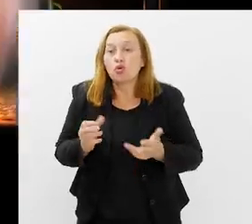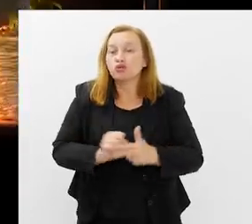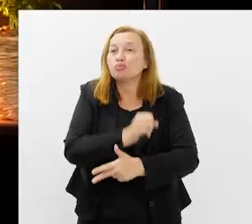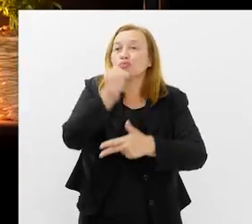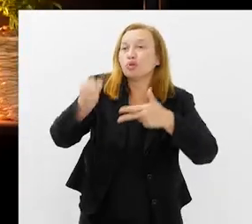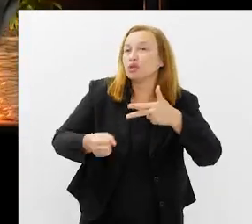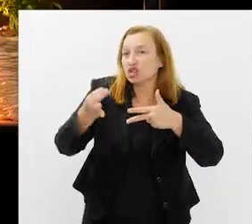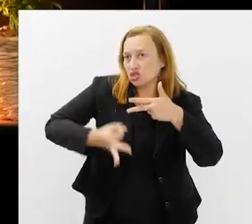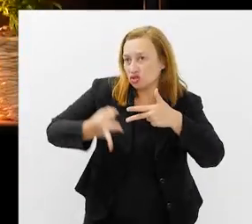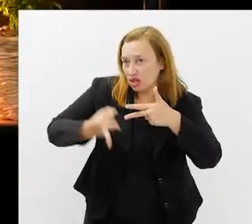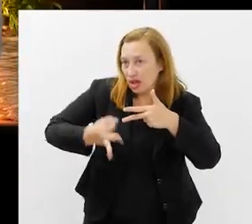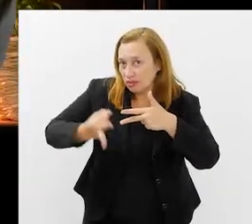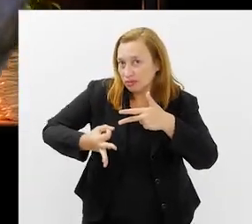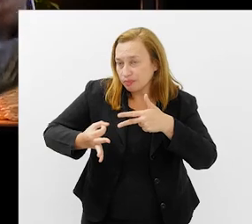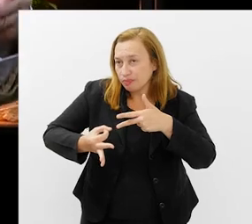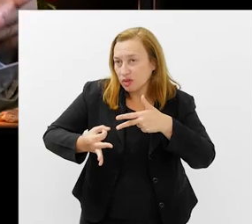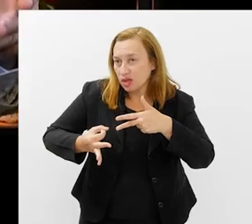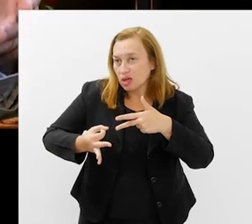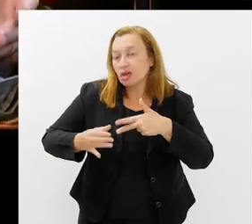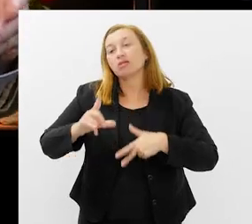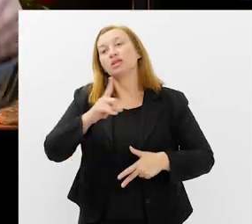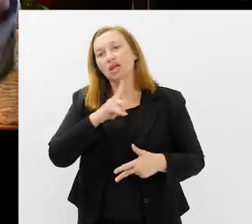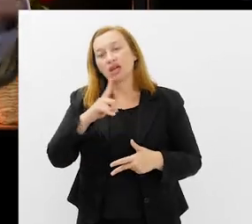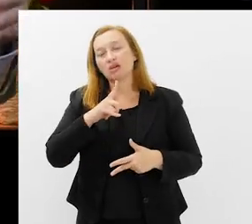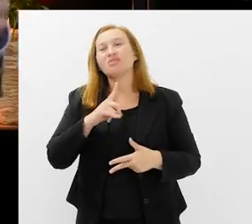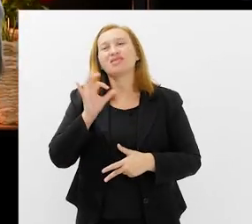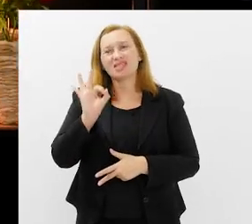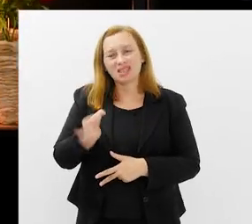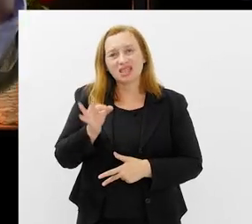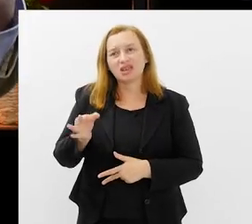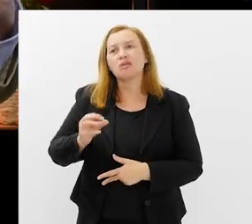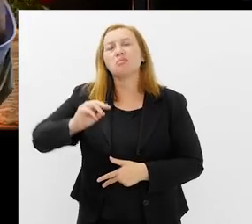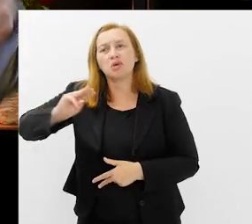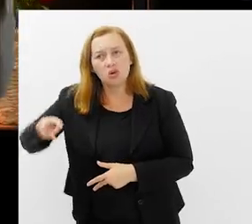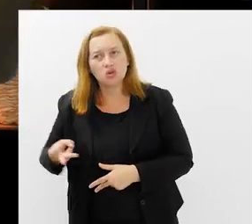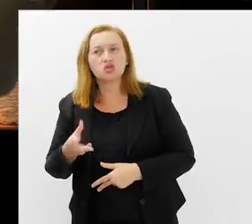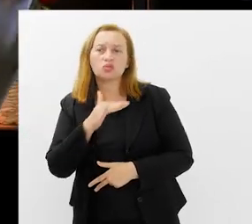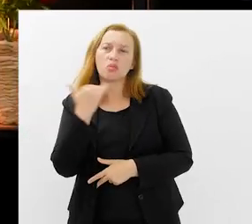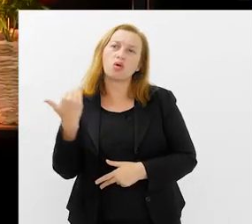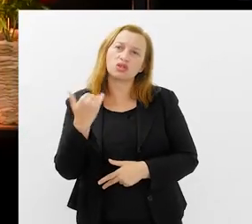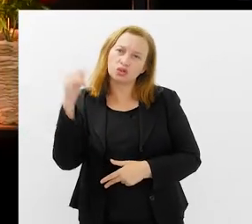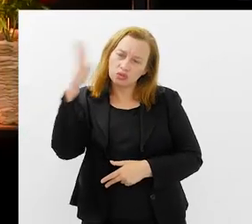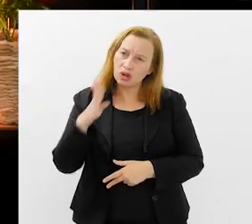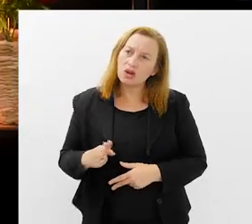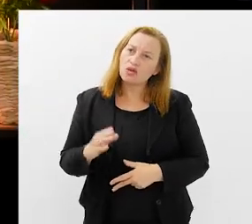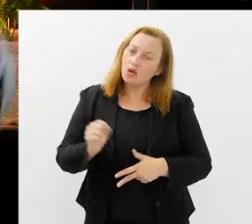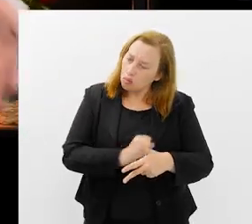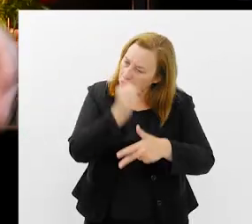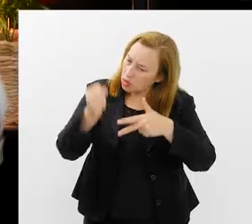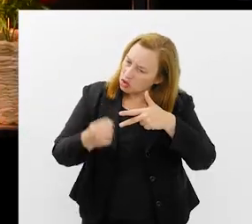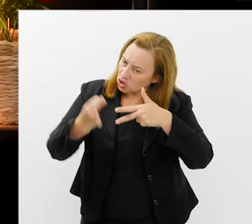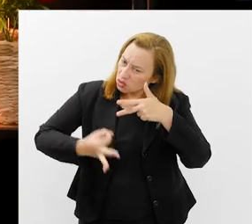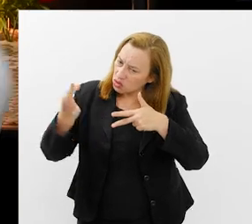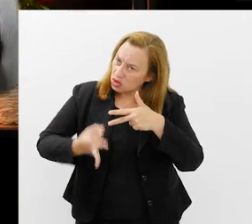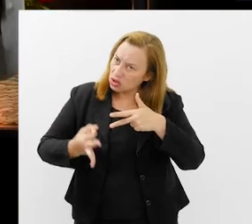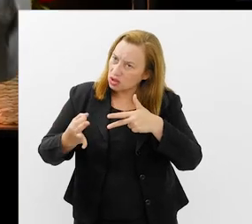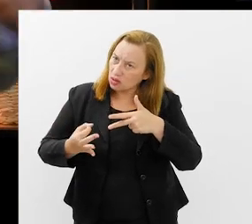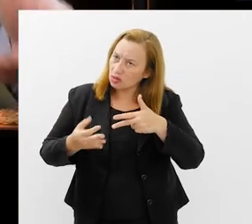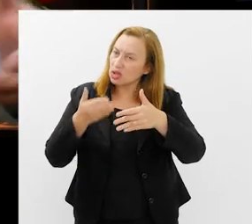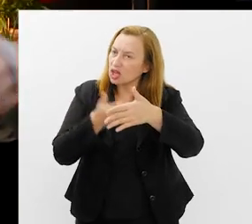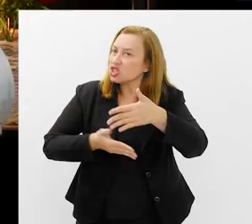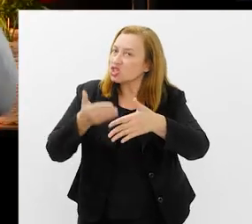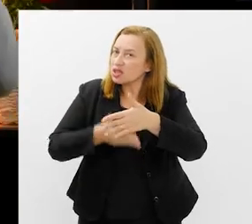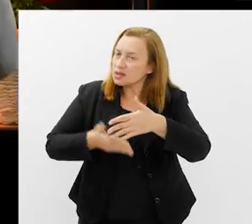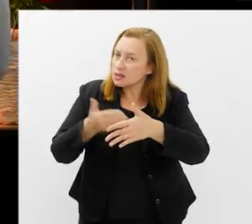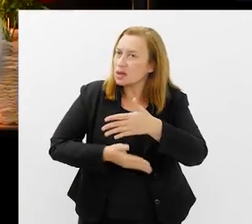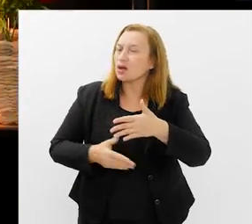e onde o Poder Judiciário, se não fosse o Poder Judiciário, nós teríamos certamente milhões de mortes no Brasil, Foi o Poder Judiciário impondo